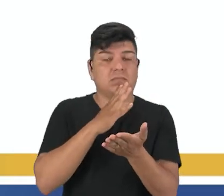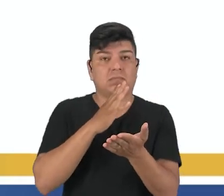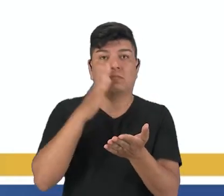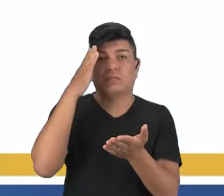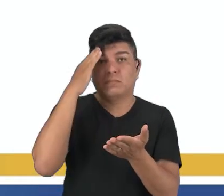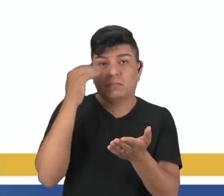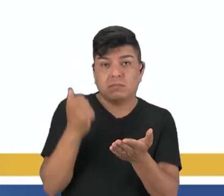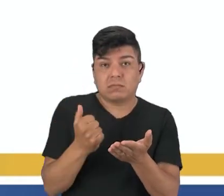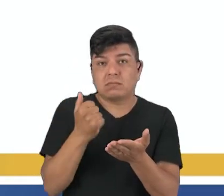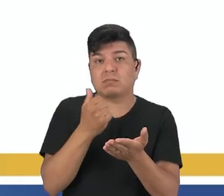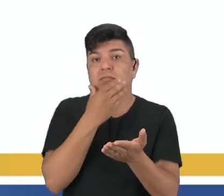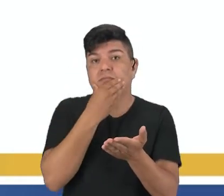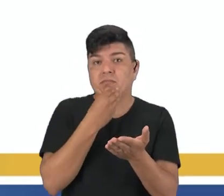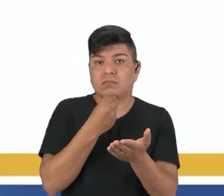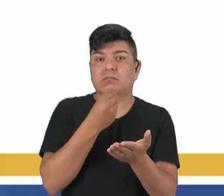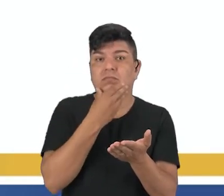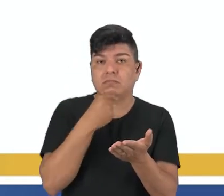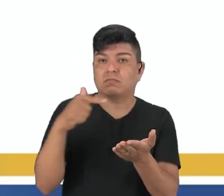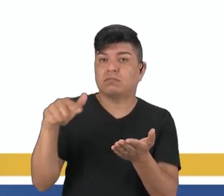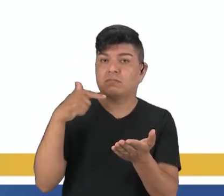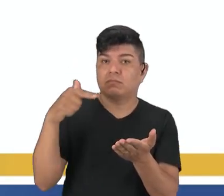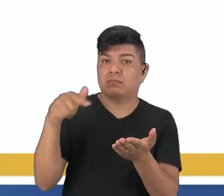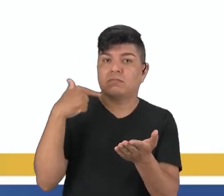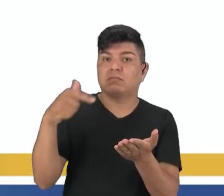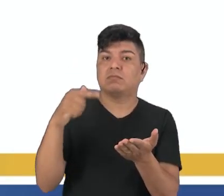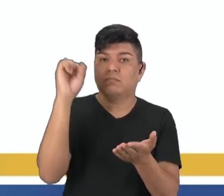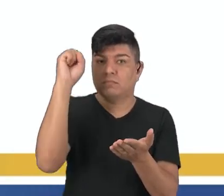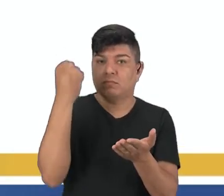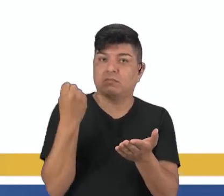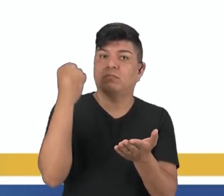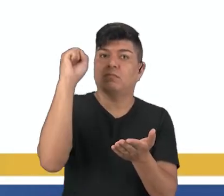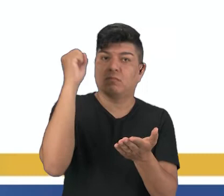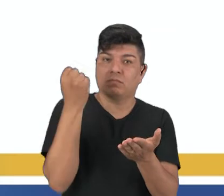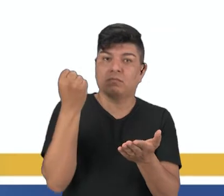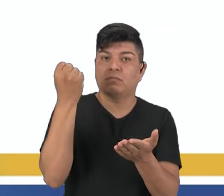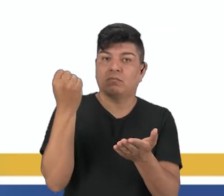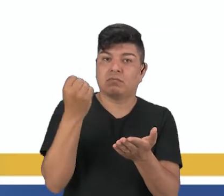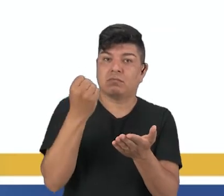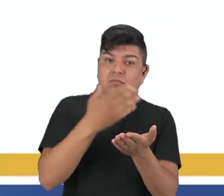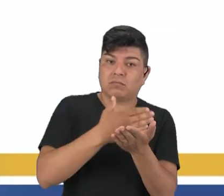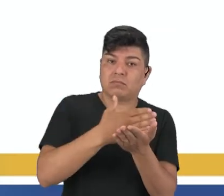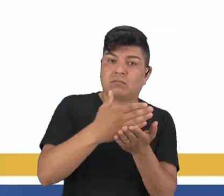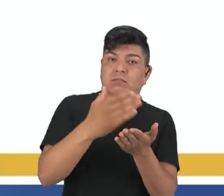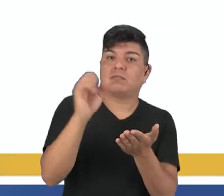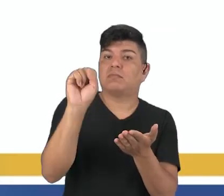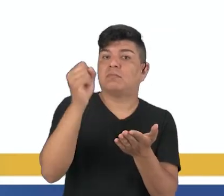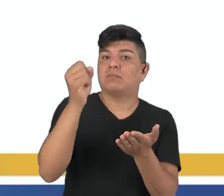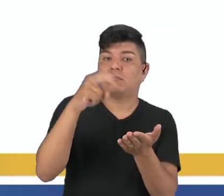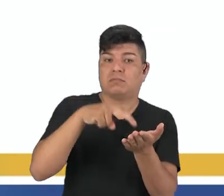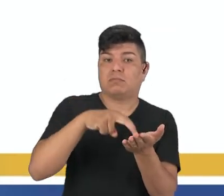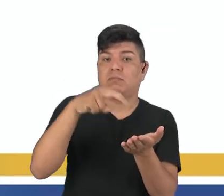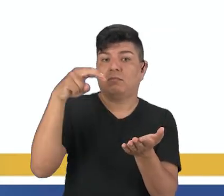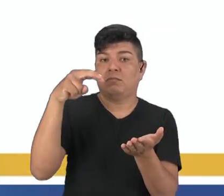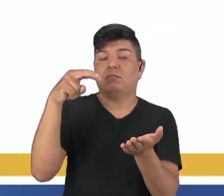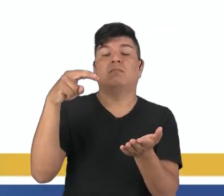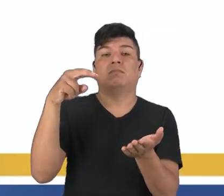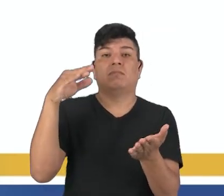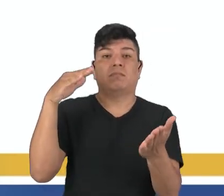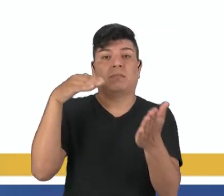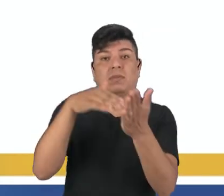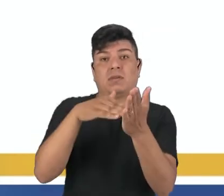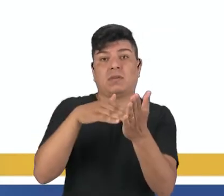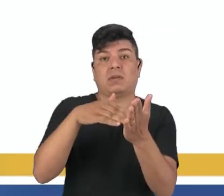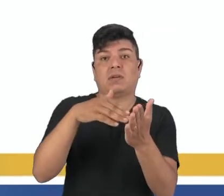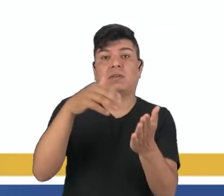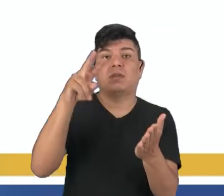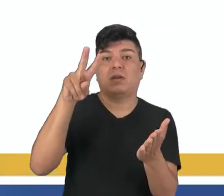só sabemos que é um operário que trabalha numa fábrica e que ele entra às 8 horas no seu trabalho e